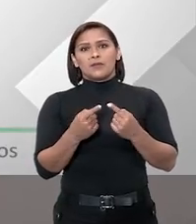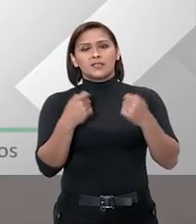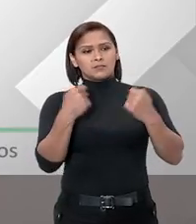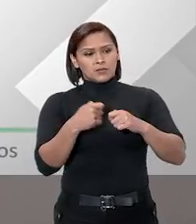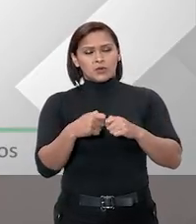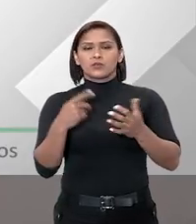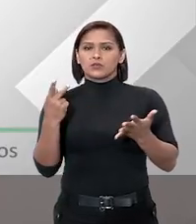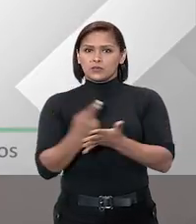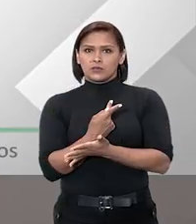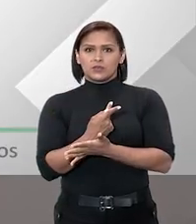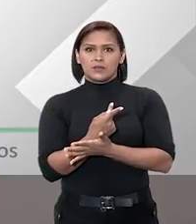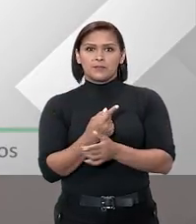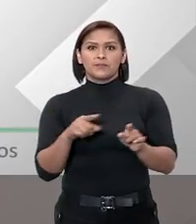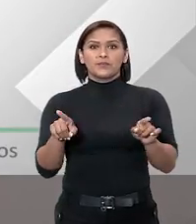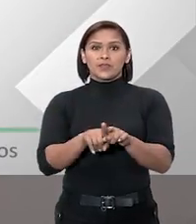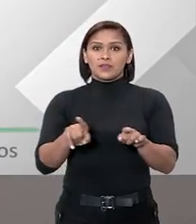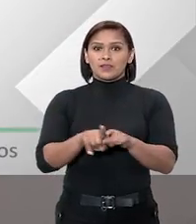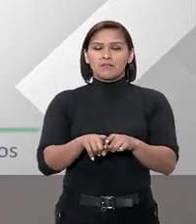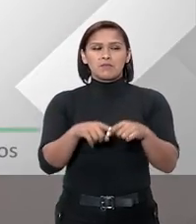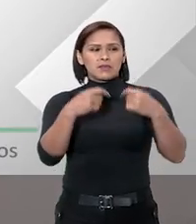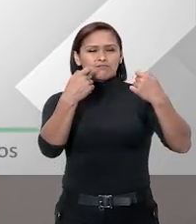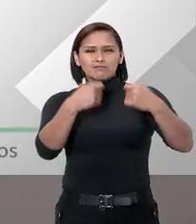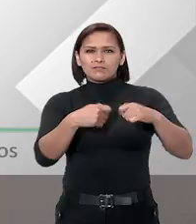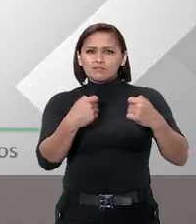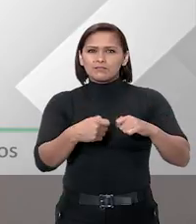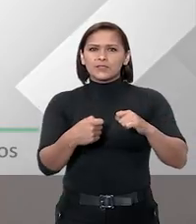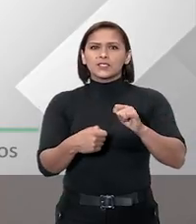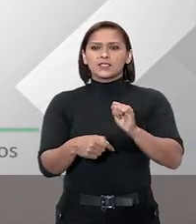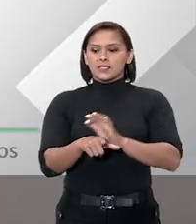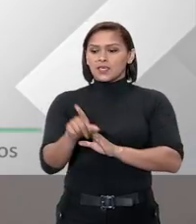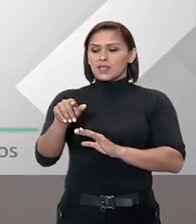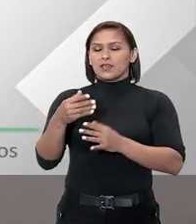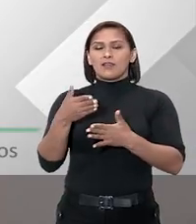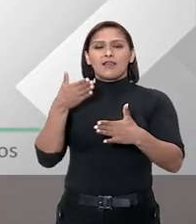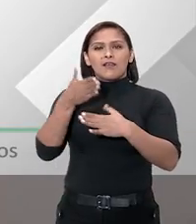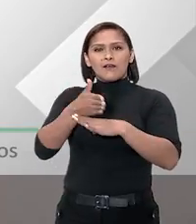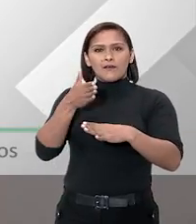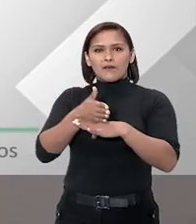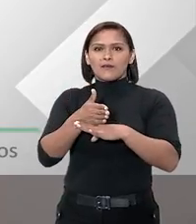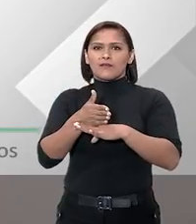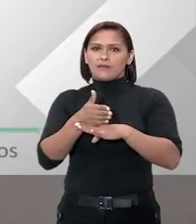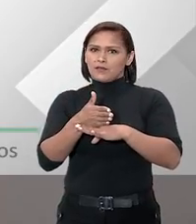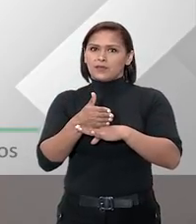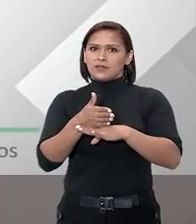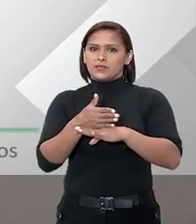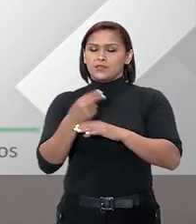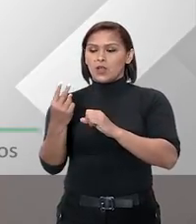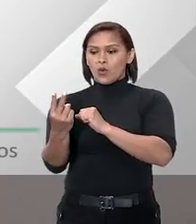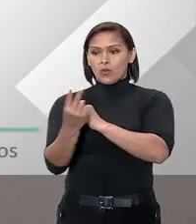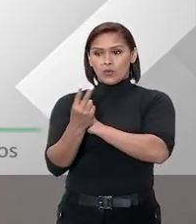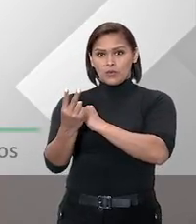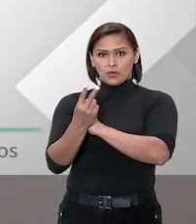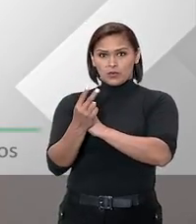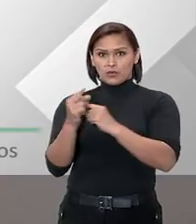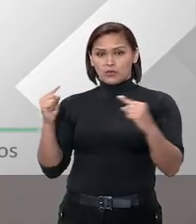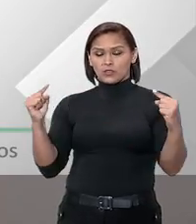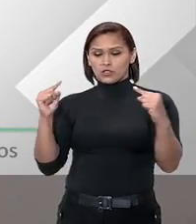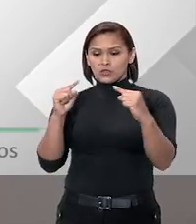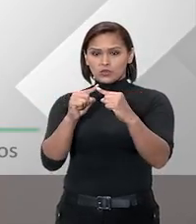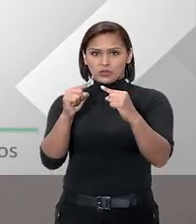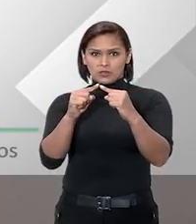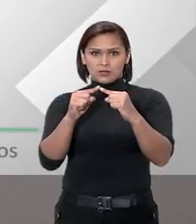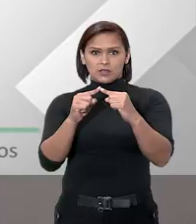há de acontecer. Também essa necessidade que essa intervenção preserve os